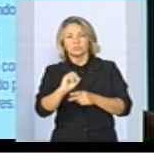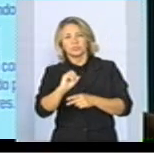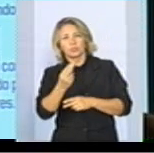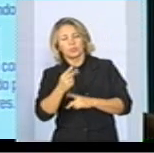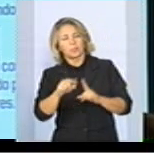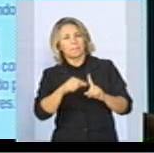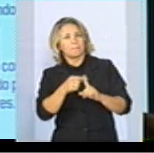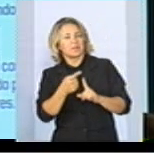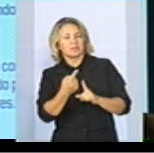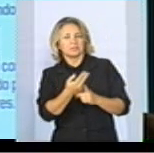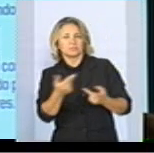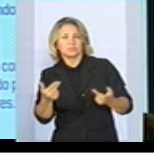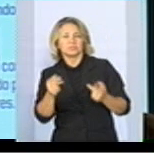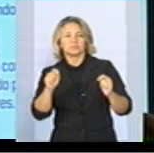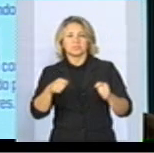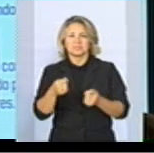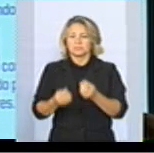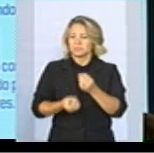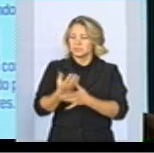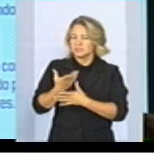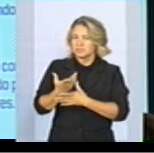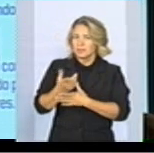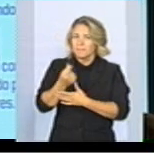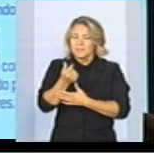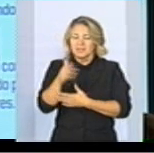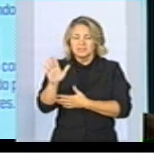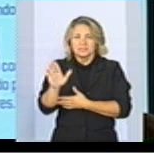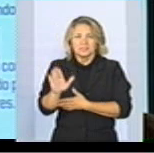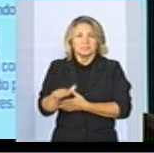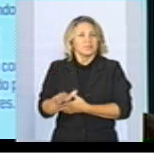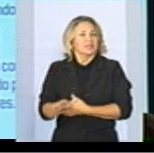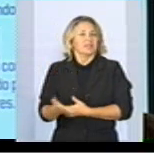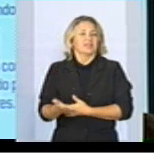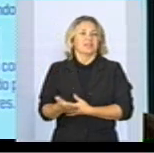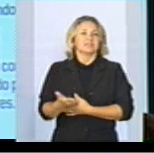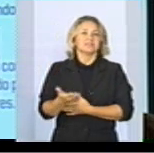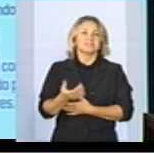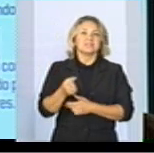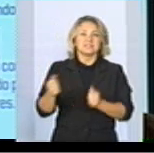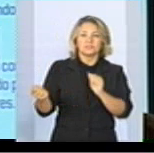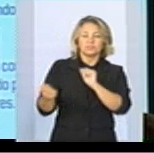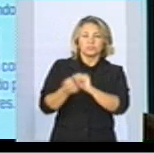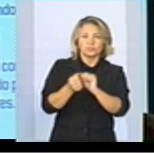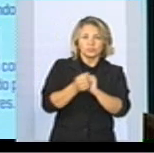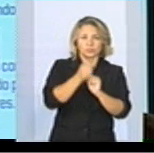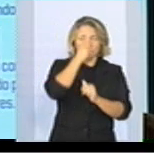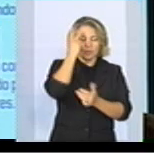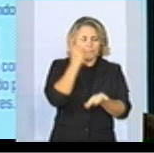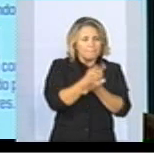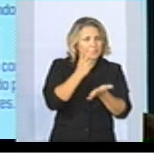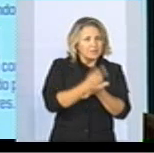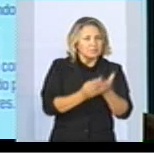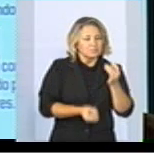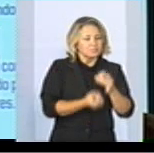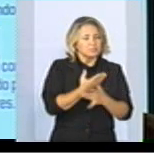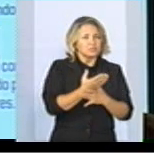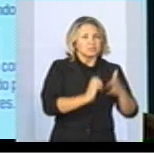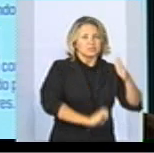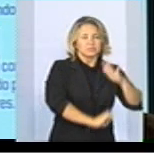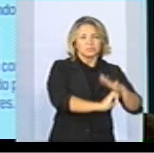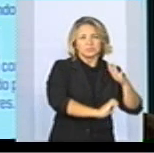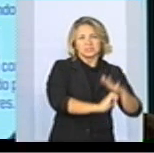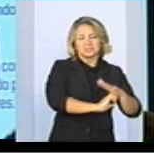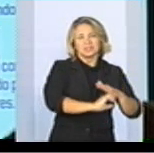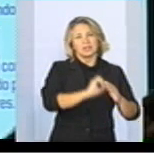ou serviços podem ser produzidos de forma mais barata se feitos conjuntamente pelo mesmo fornecedor do que separadamente